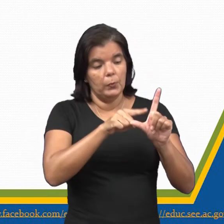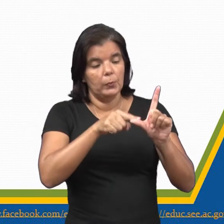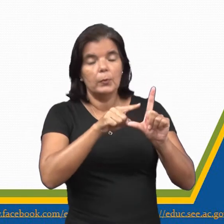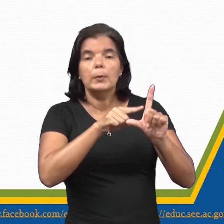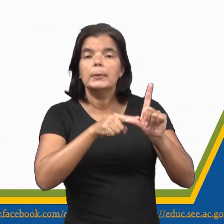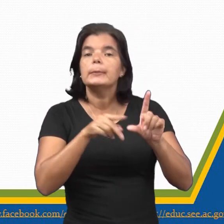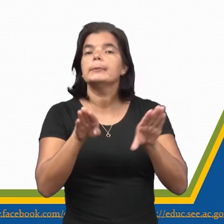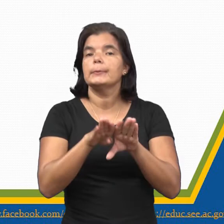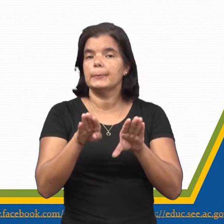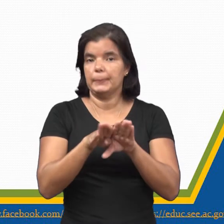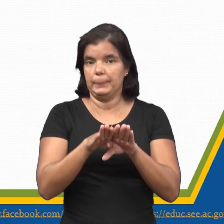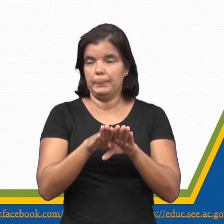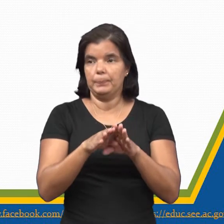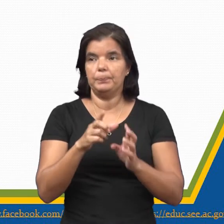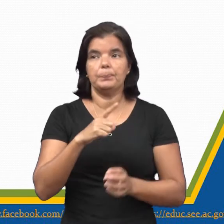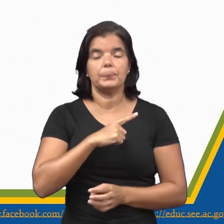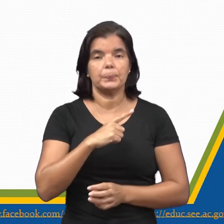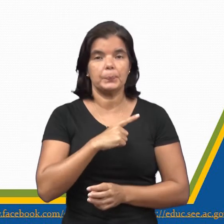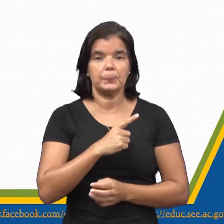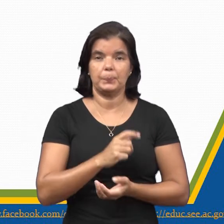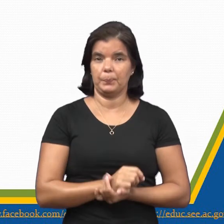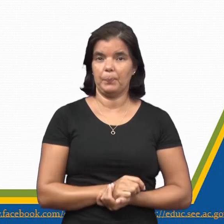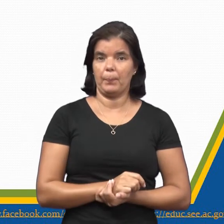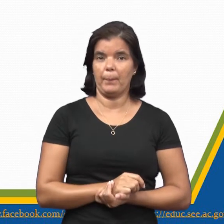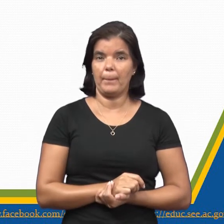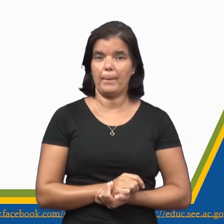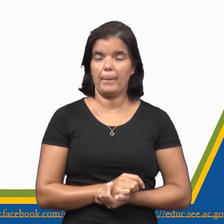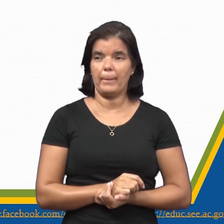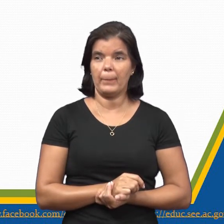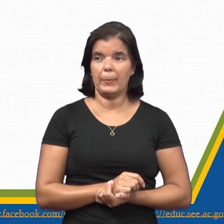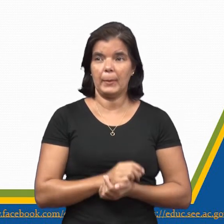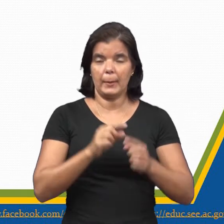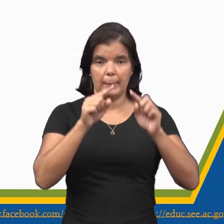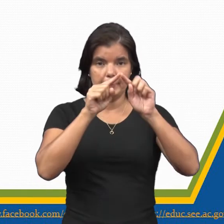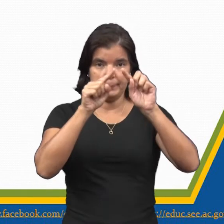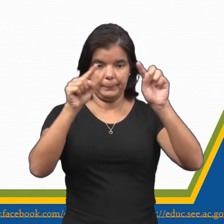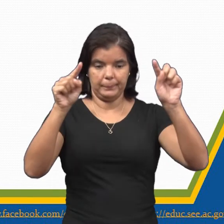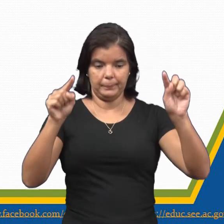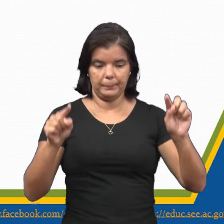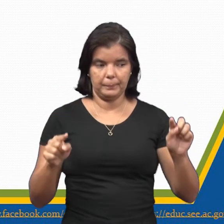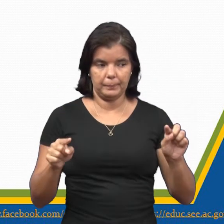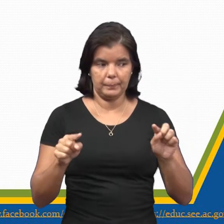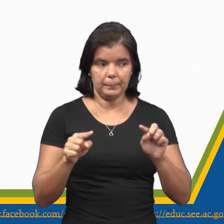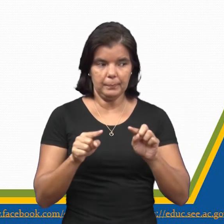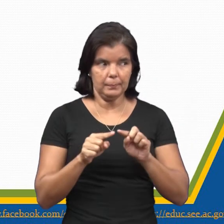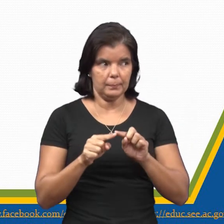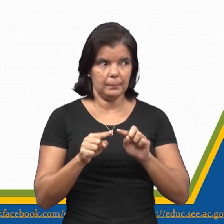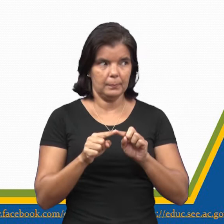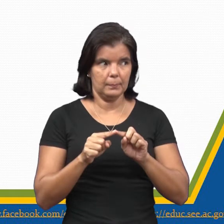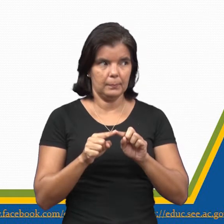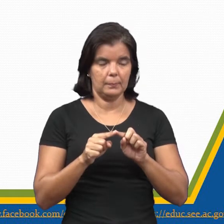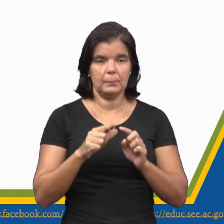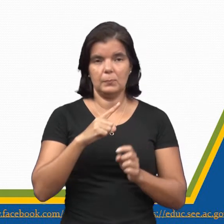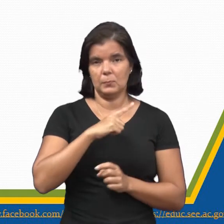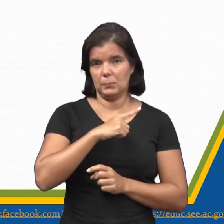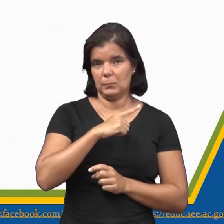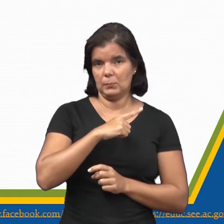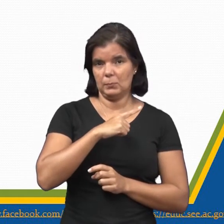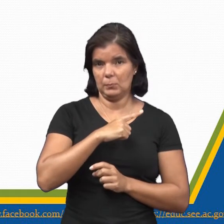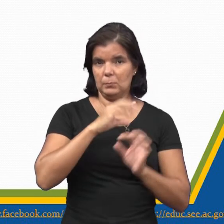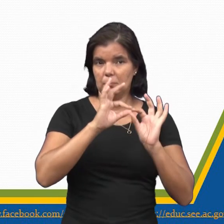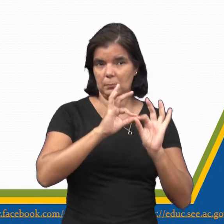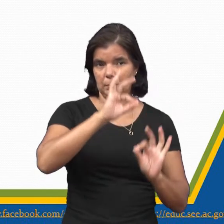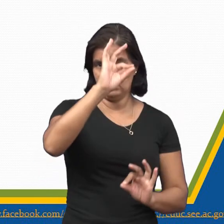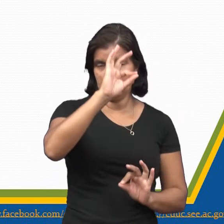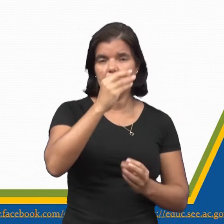graus. Então aqui eu tenho um retângulo, tenho a base e tenho a